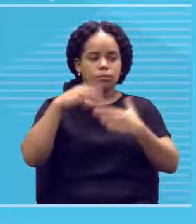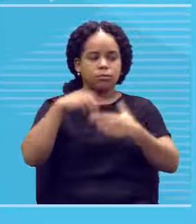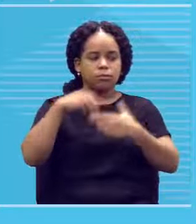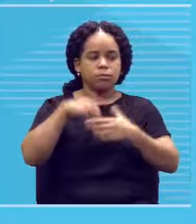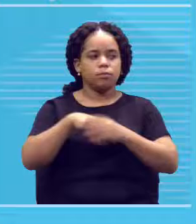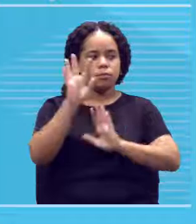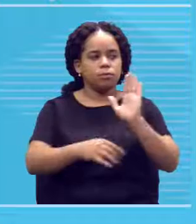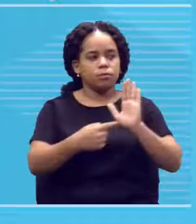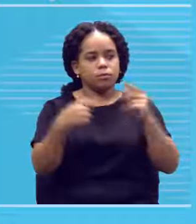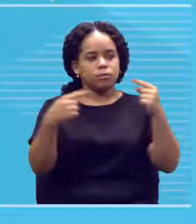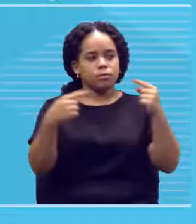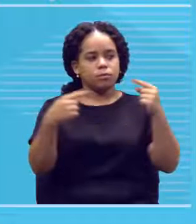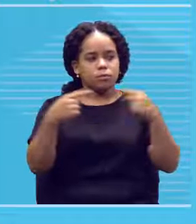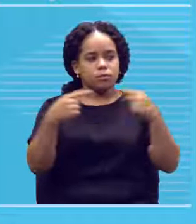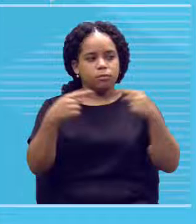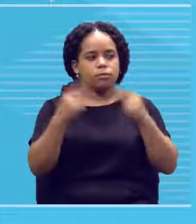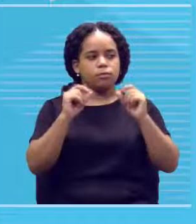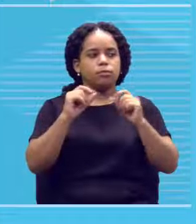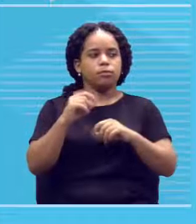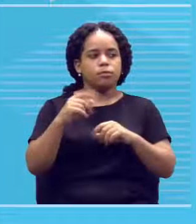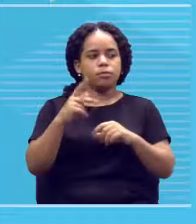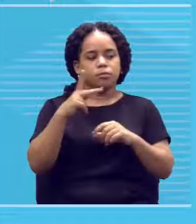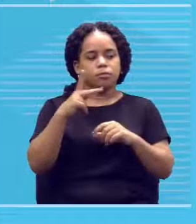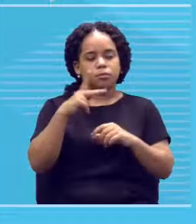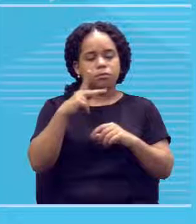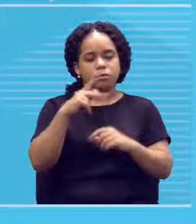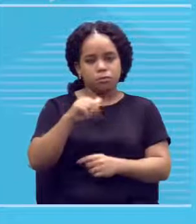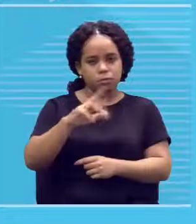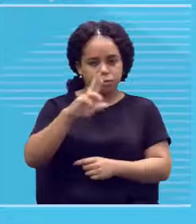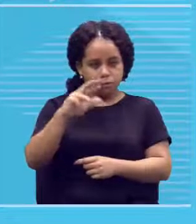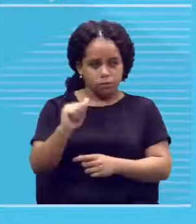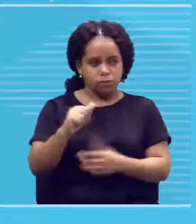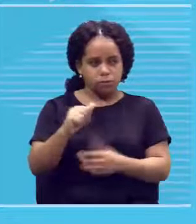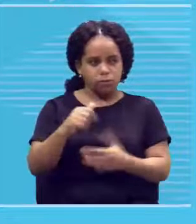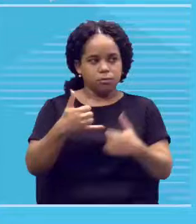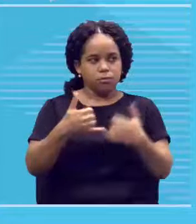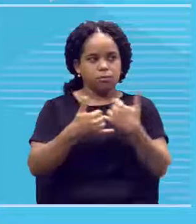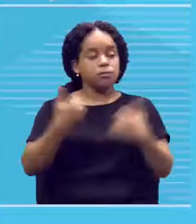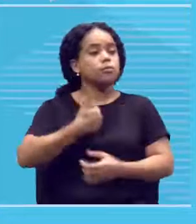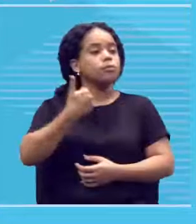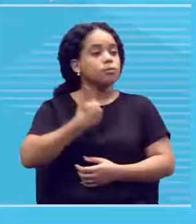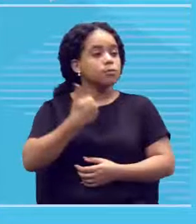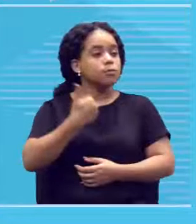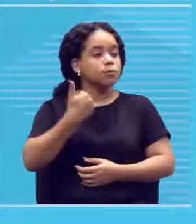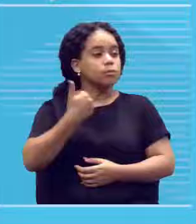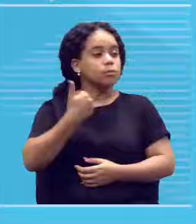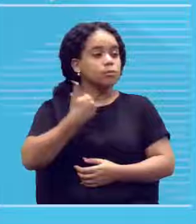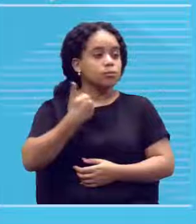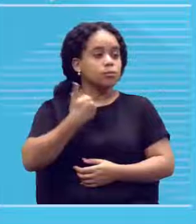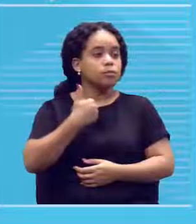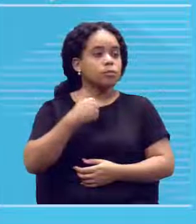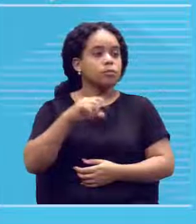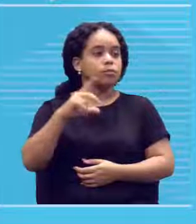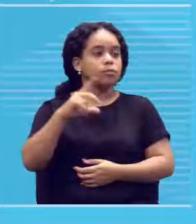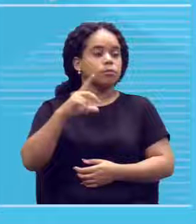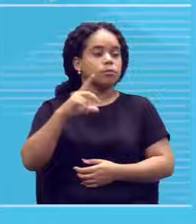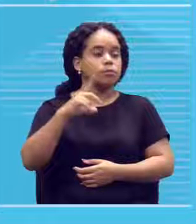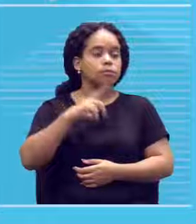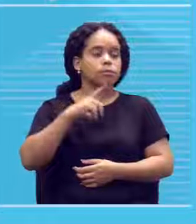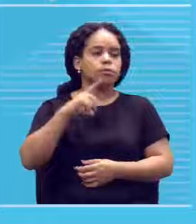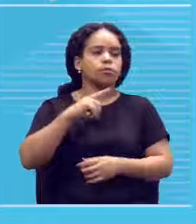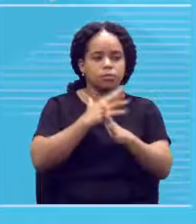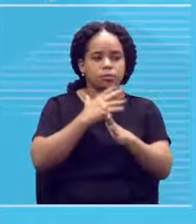pelos seguintes itens linguísticos o para lá na linha 1 vamos ver o para Damião em Salvador